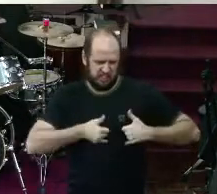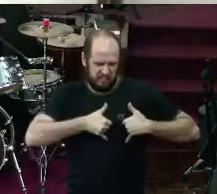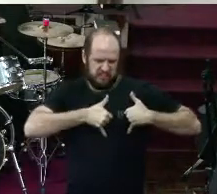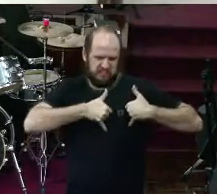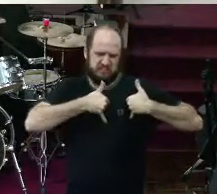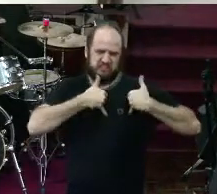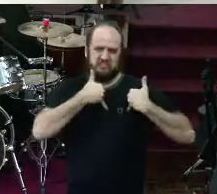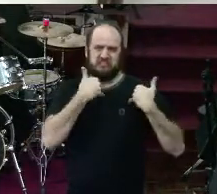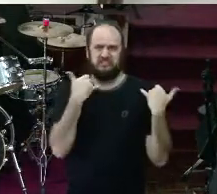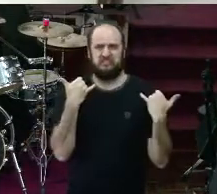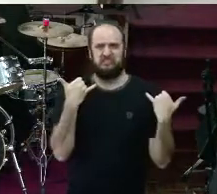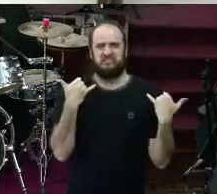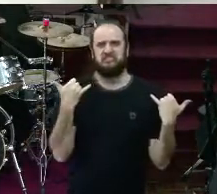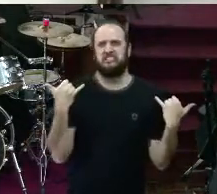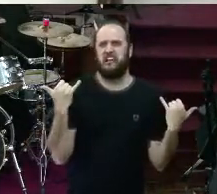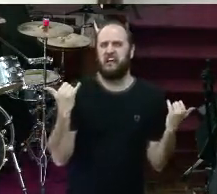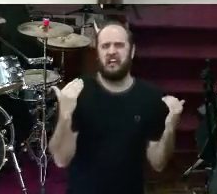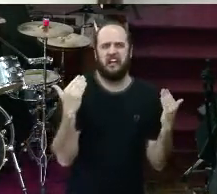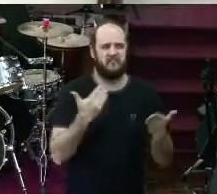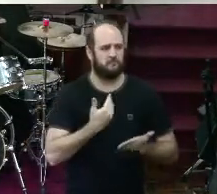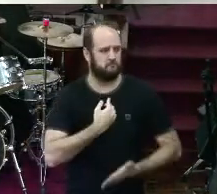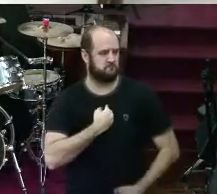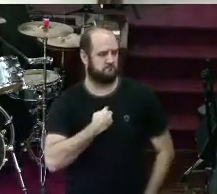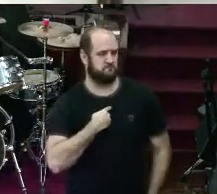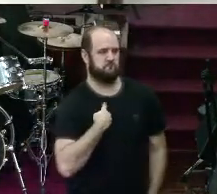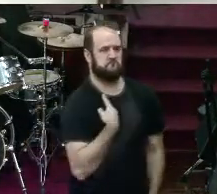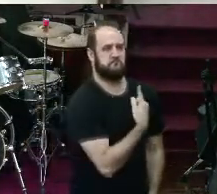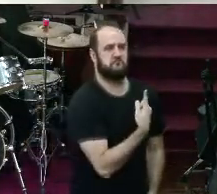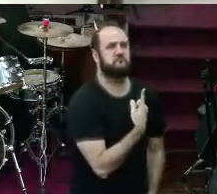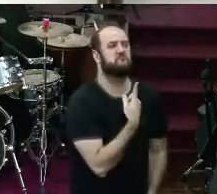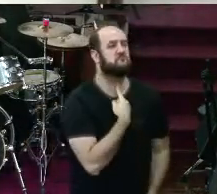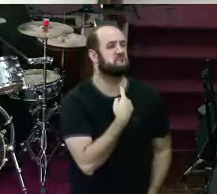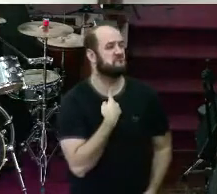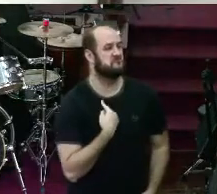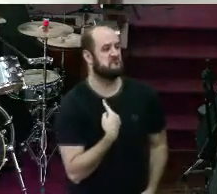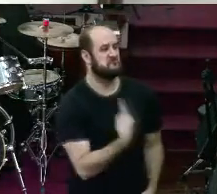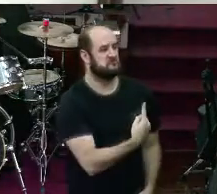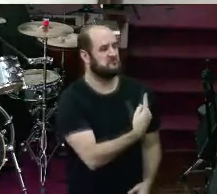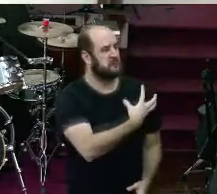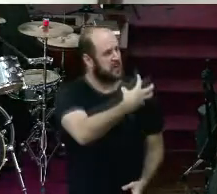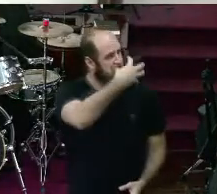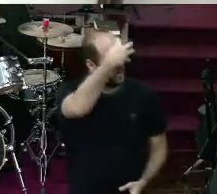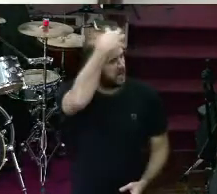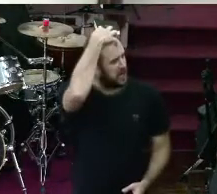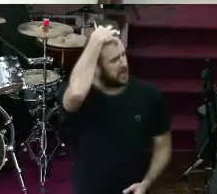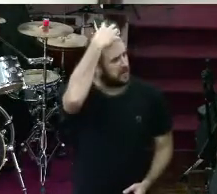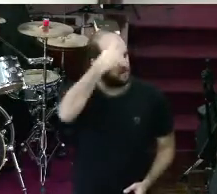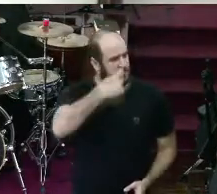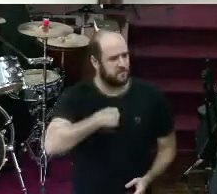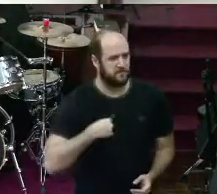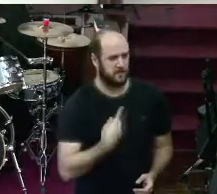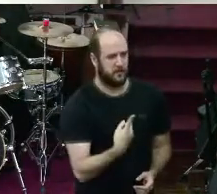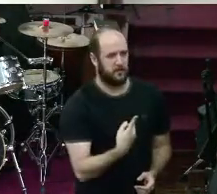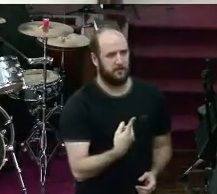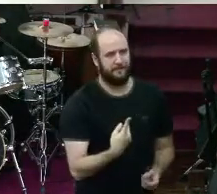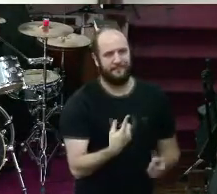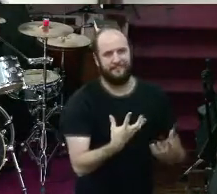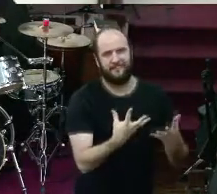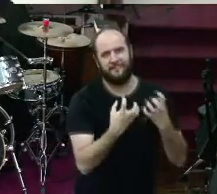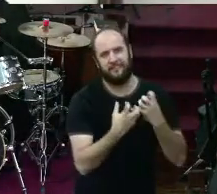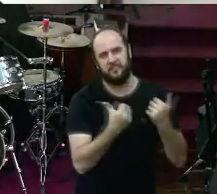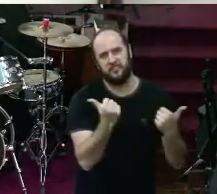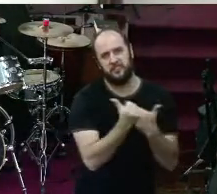e Uzias agora vai fazer algo que não é da sua competência. Ele é rei, não sacerdote, muito menos sumo